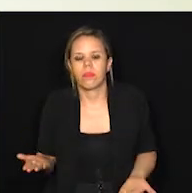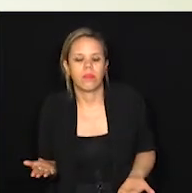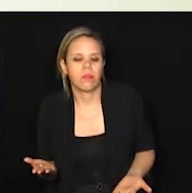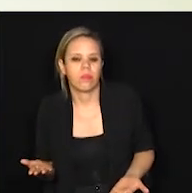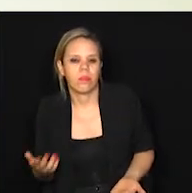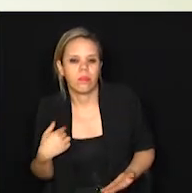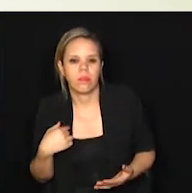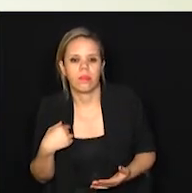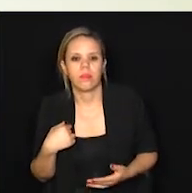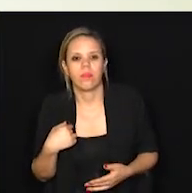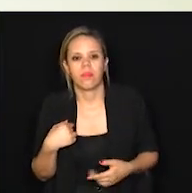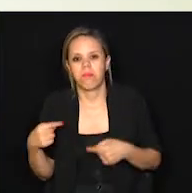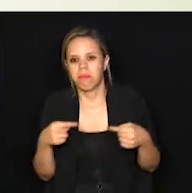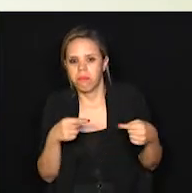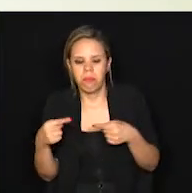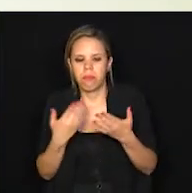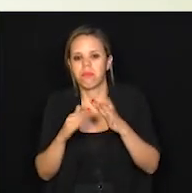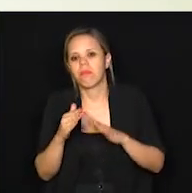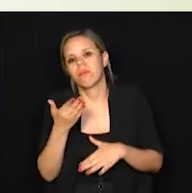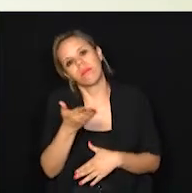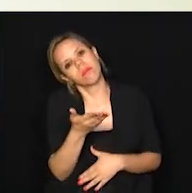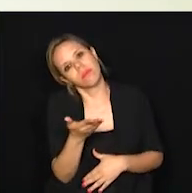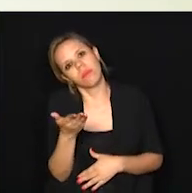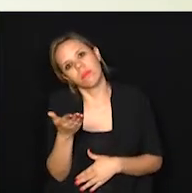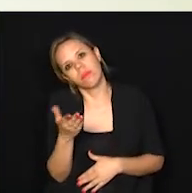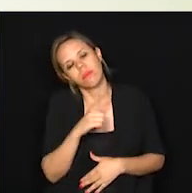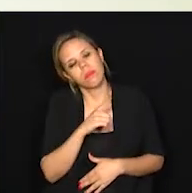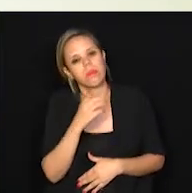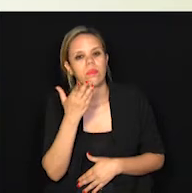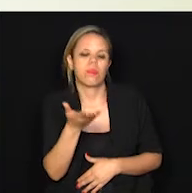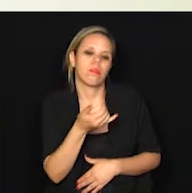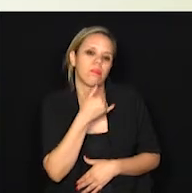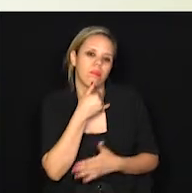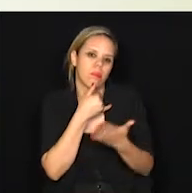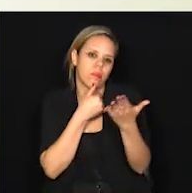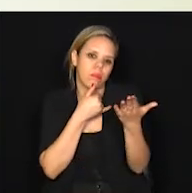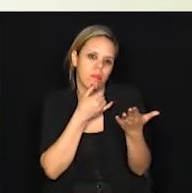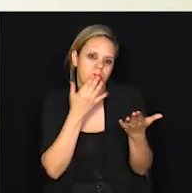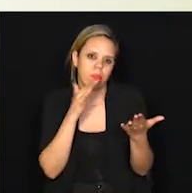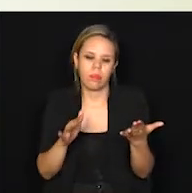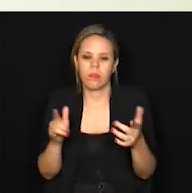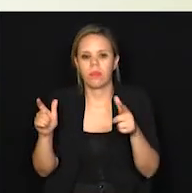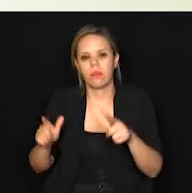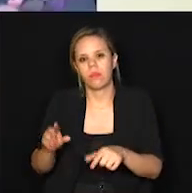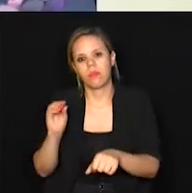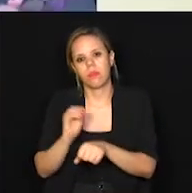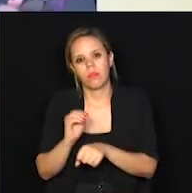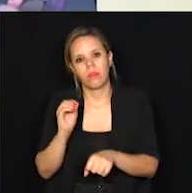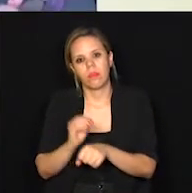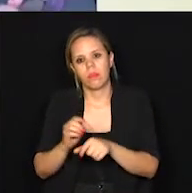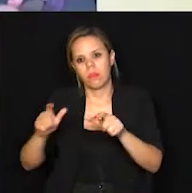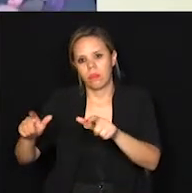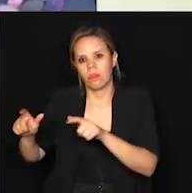nossa subsistência, a nossa continuidade de trabalhos também é uma questão